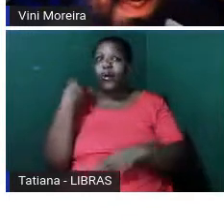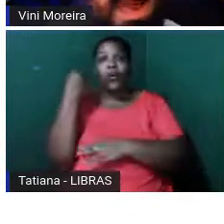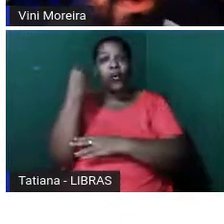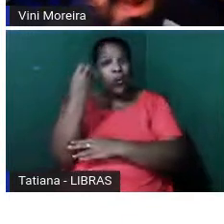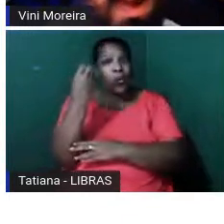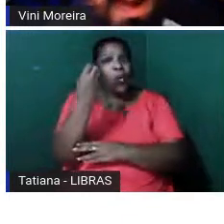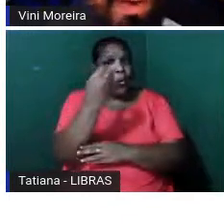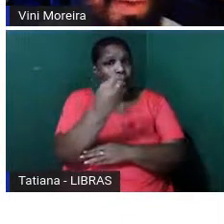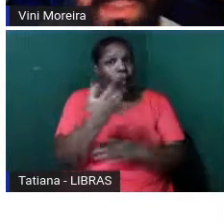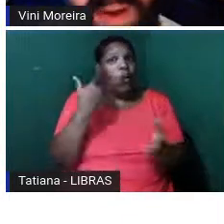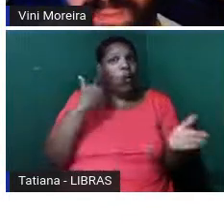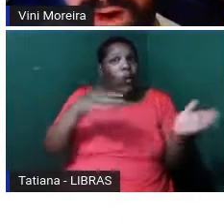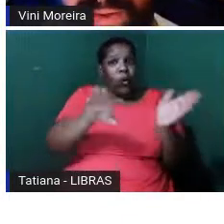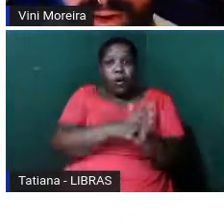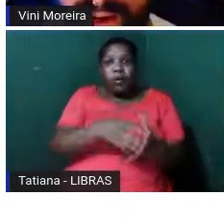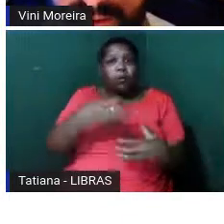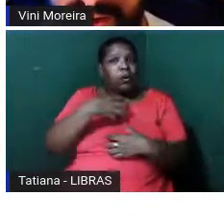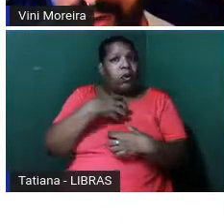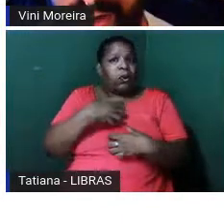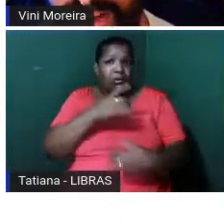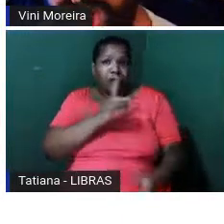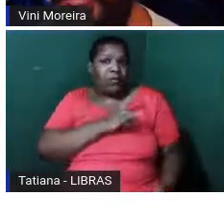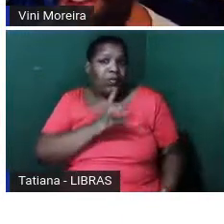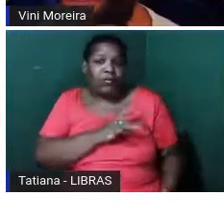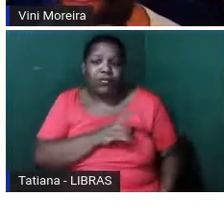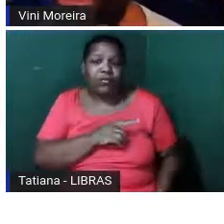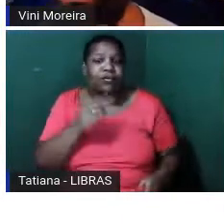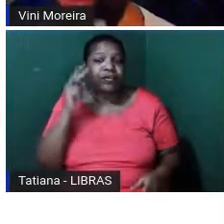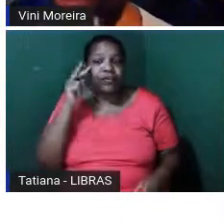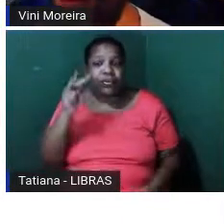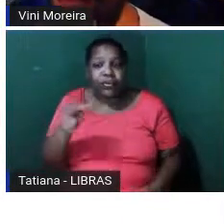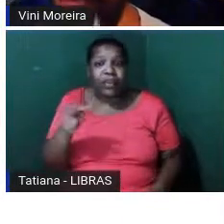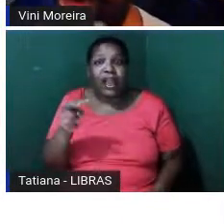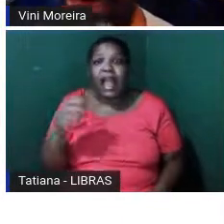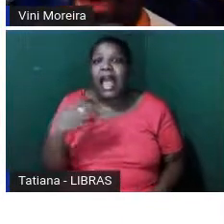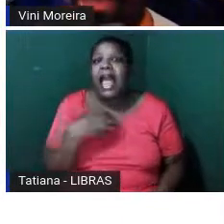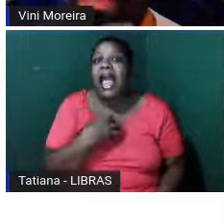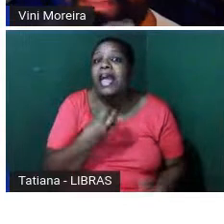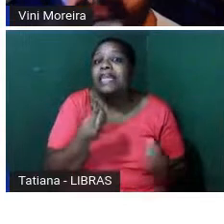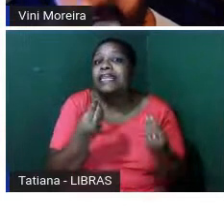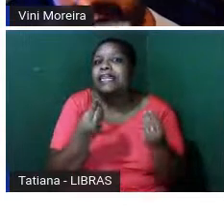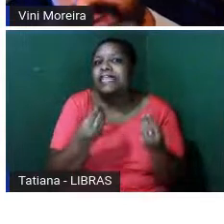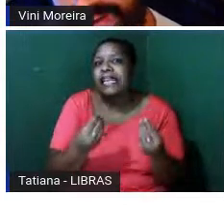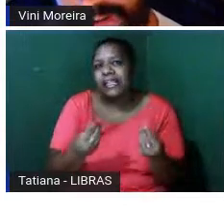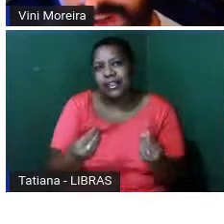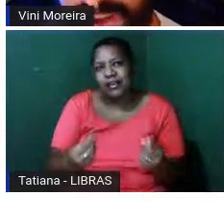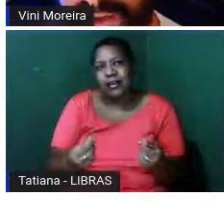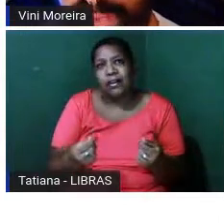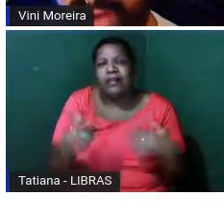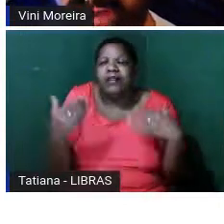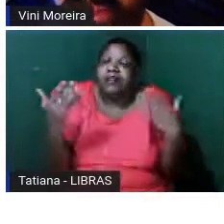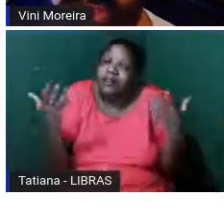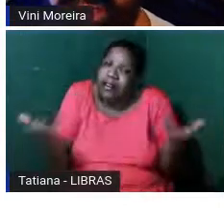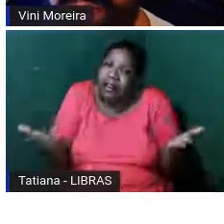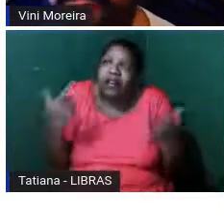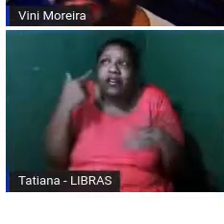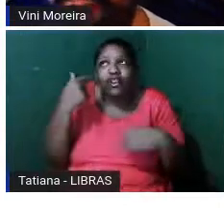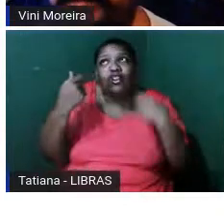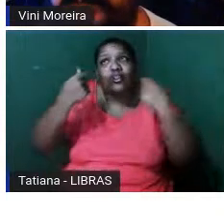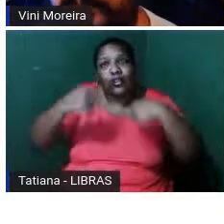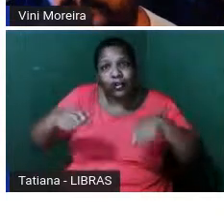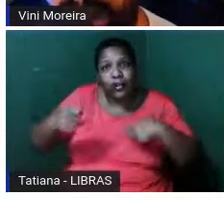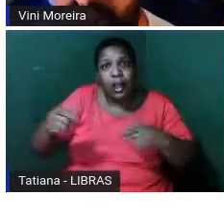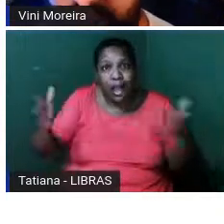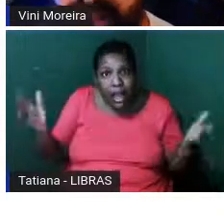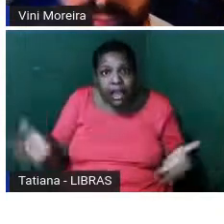estação e causa o mesmo mesmo só que a gente agora tá tão de sensibilizado o que né a gente precisa de um